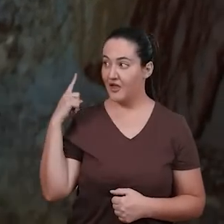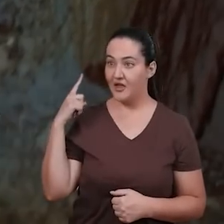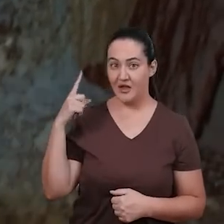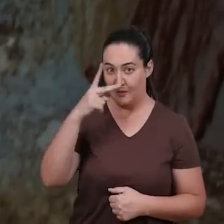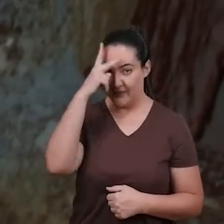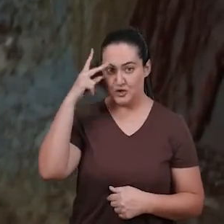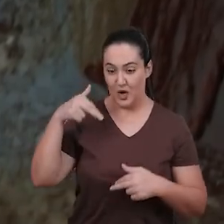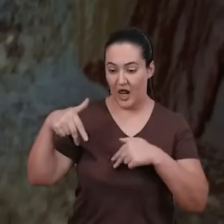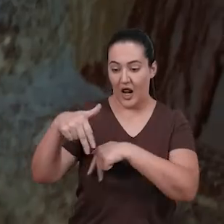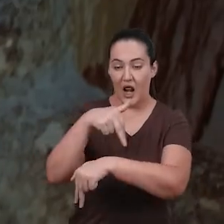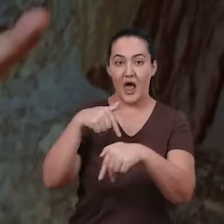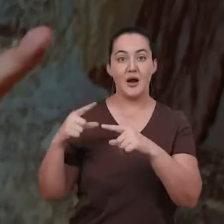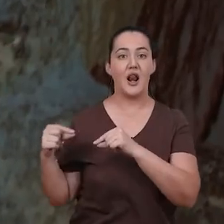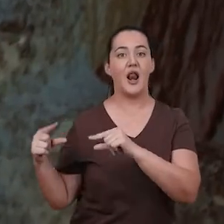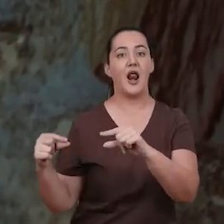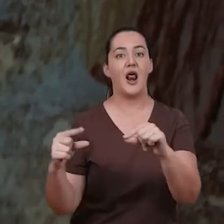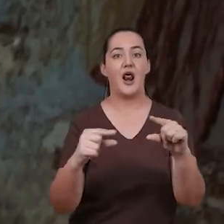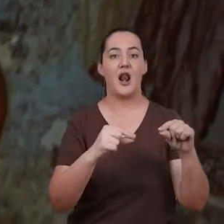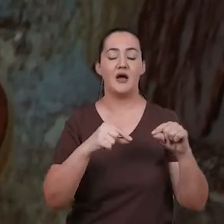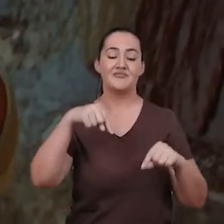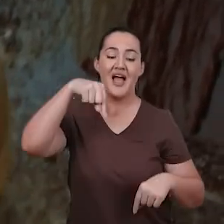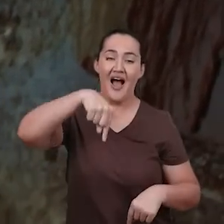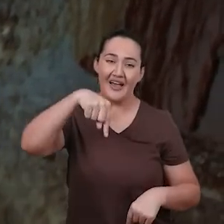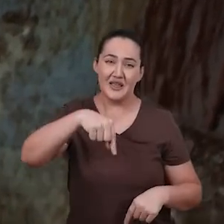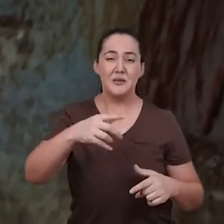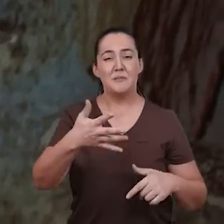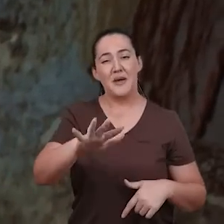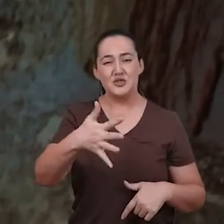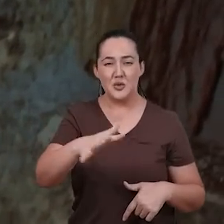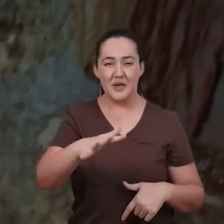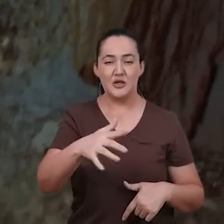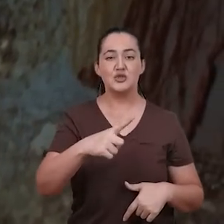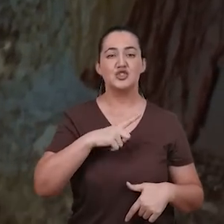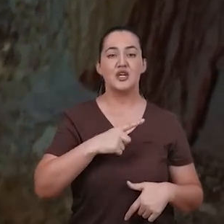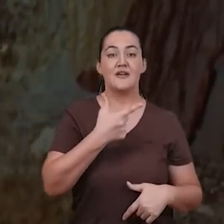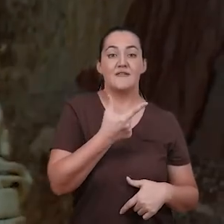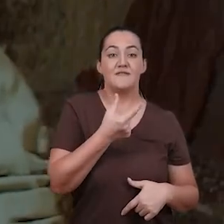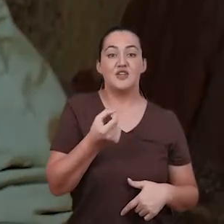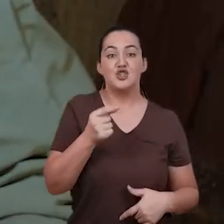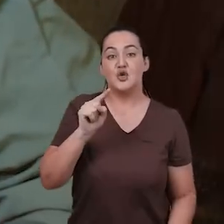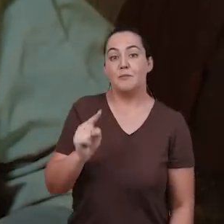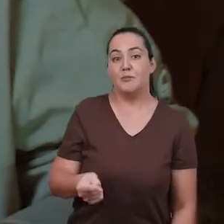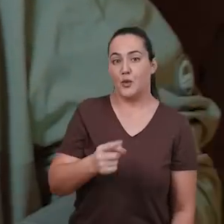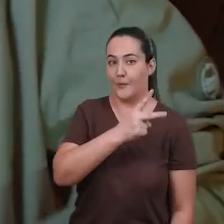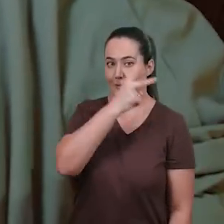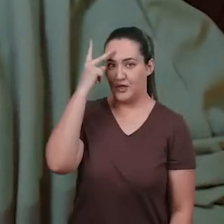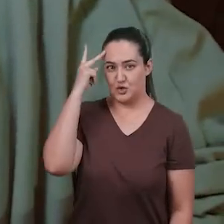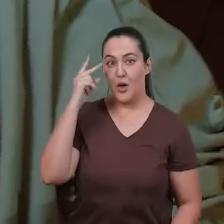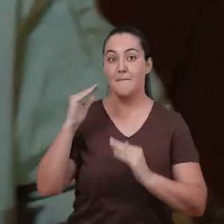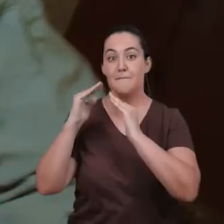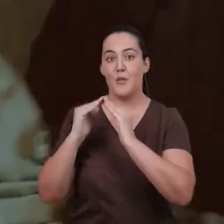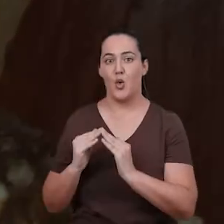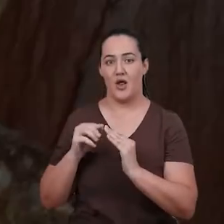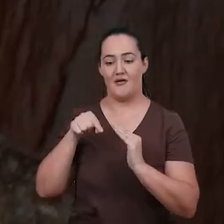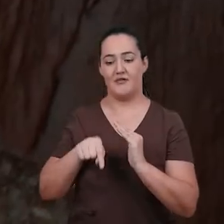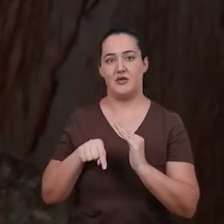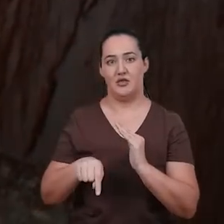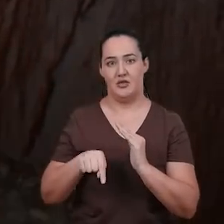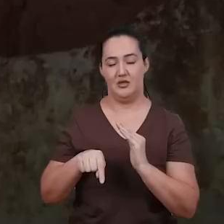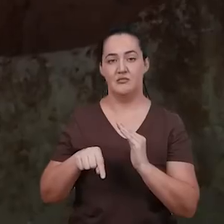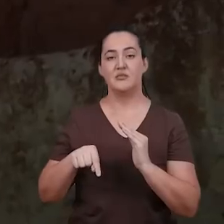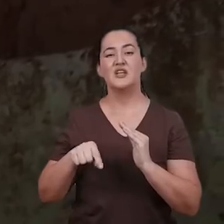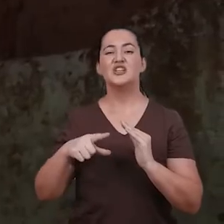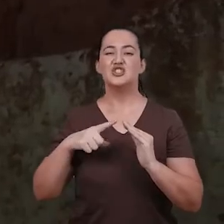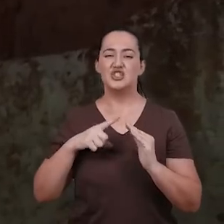As pessoas passando e ecoa muito. Então imagina que aqui moravam aproximadamente 20 mil pessoas. Esse é um dado